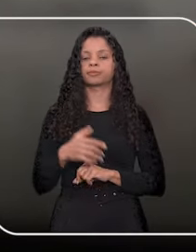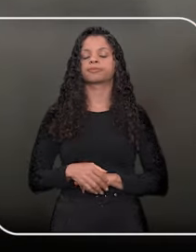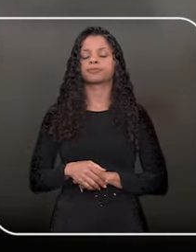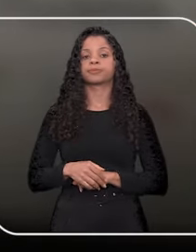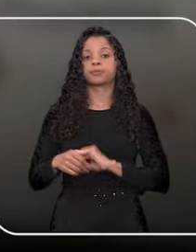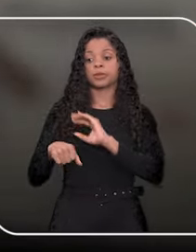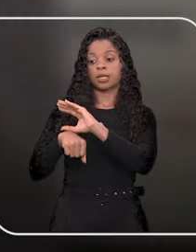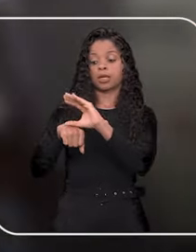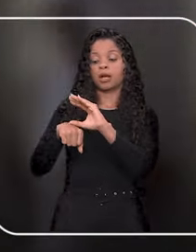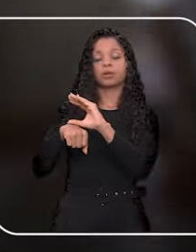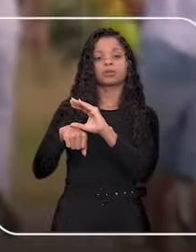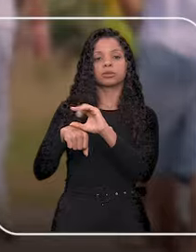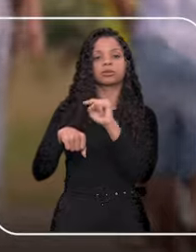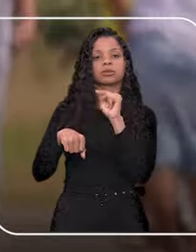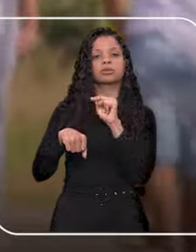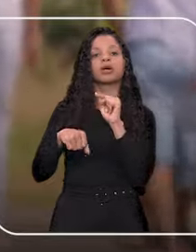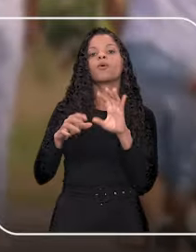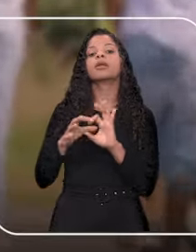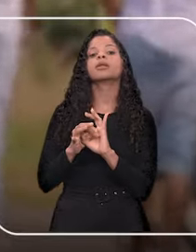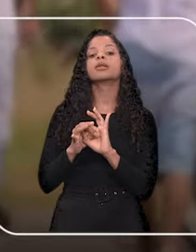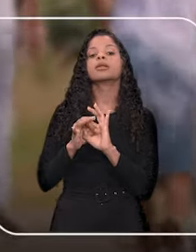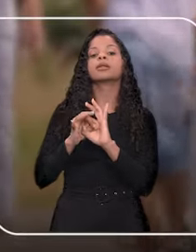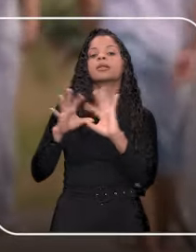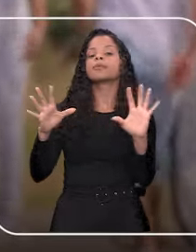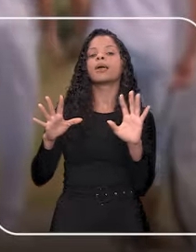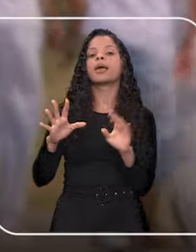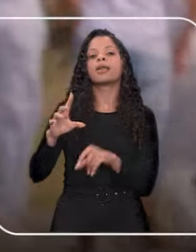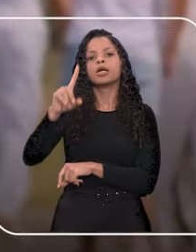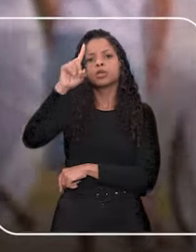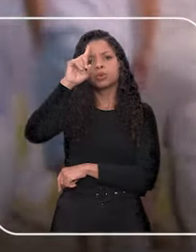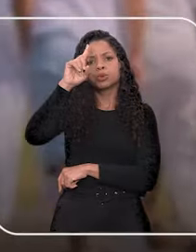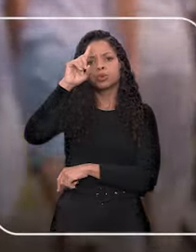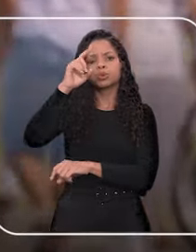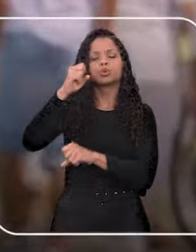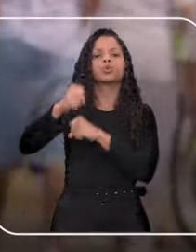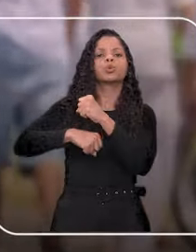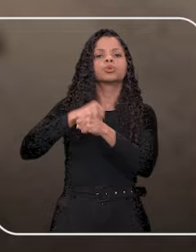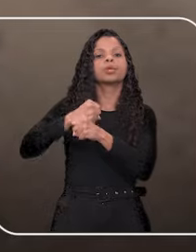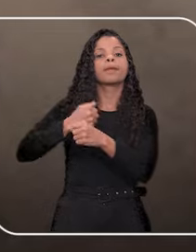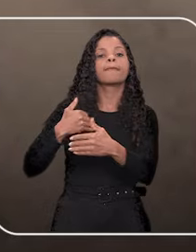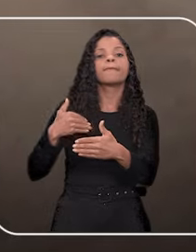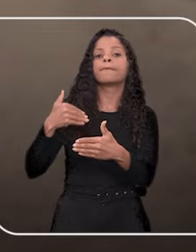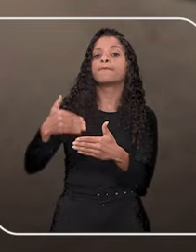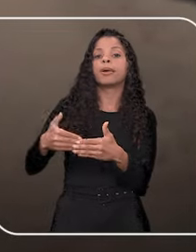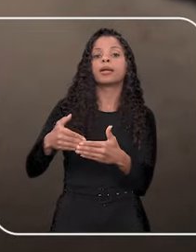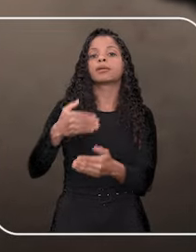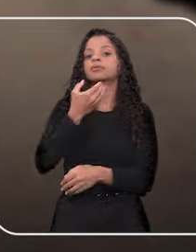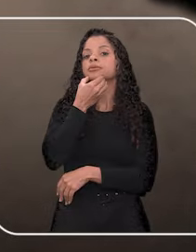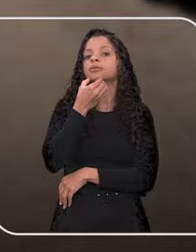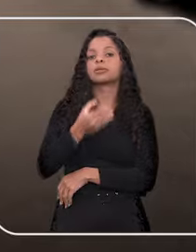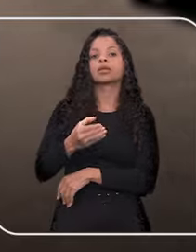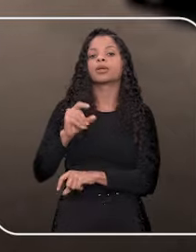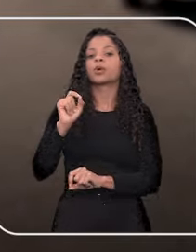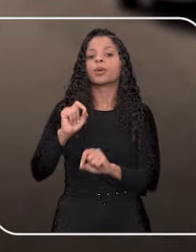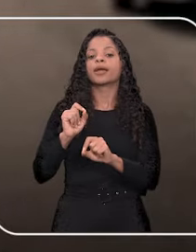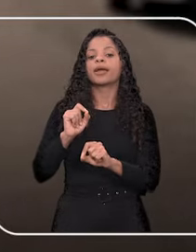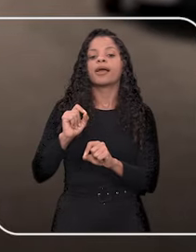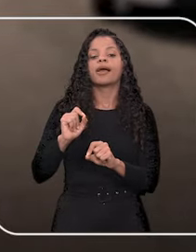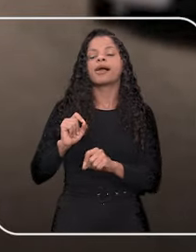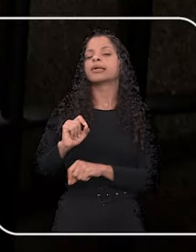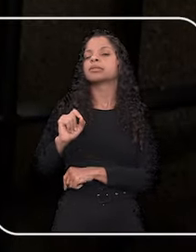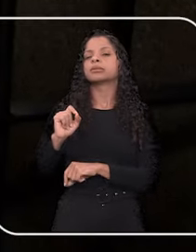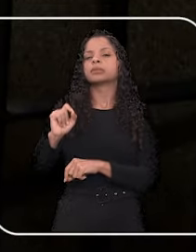previsto na Constituição o indulto normalmente é concedido todos os anos em período próximo ao Natal e tem como consequência